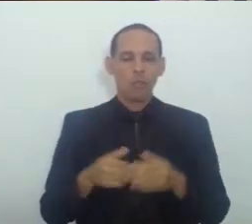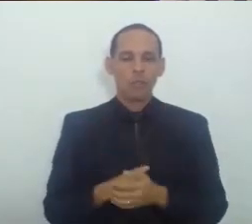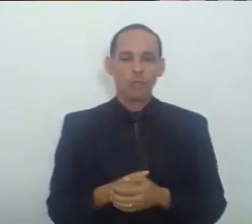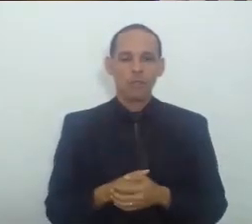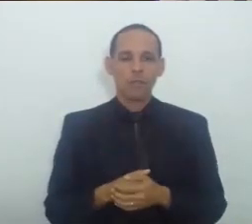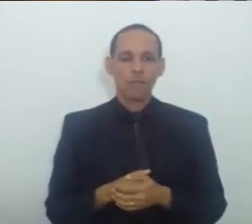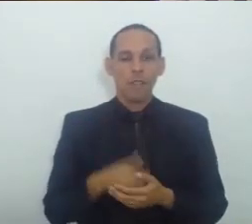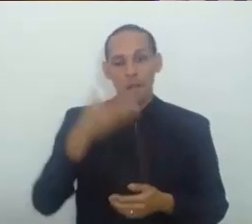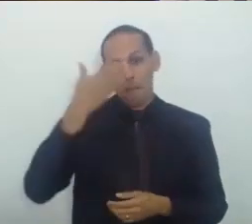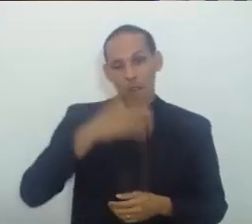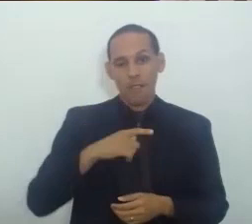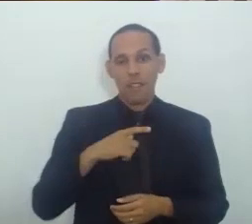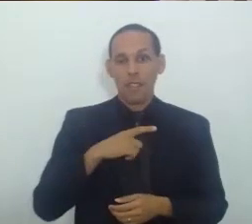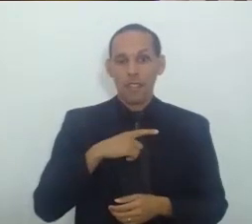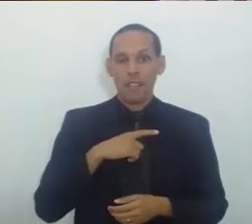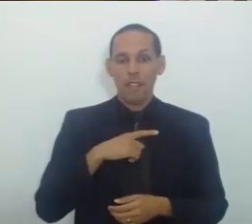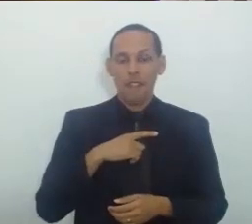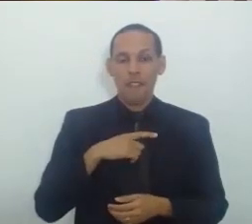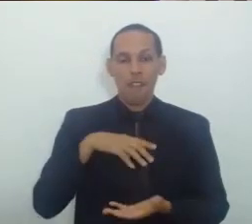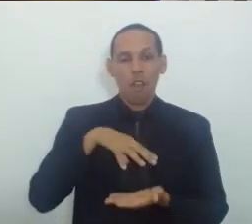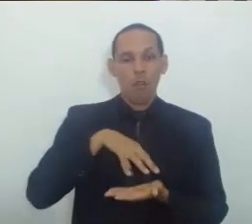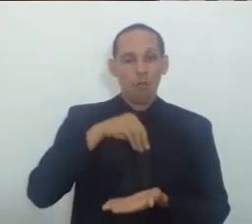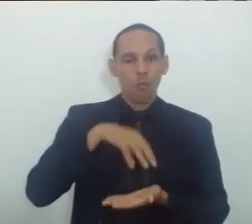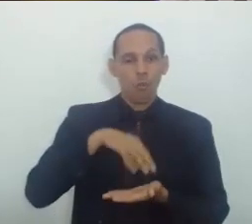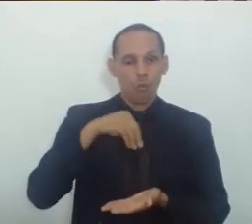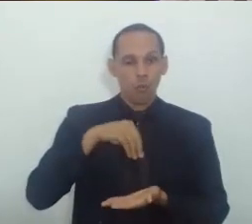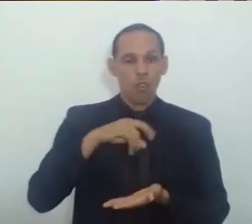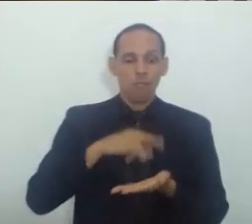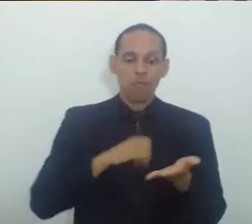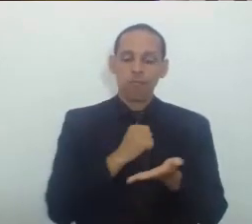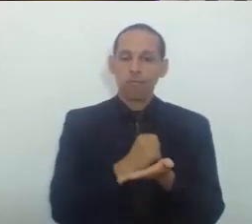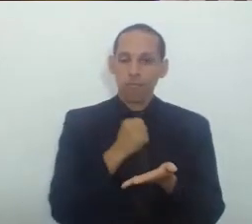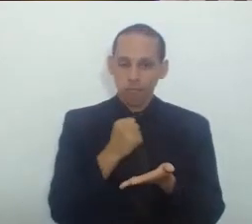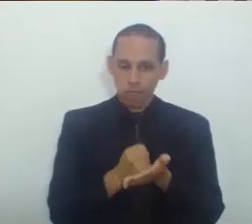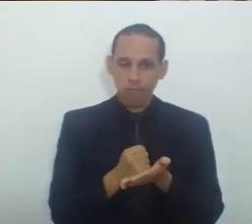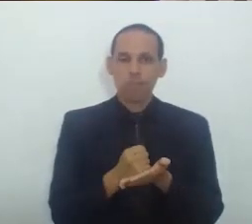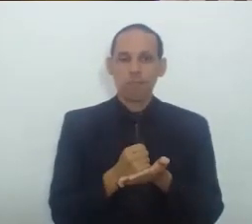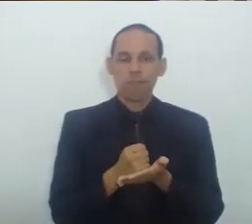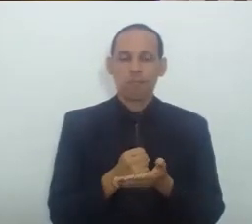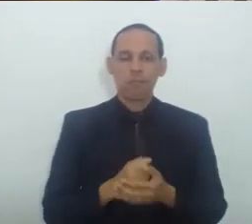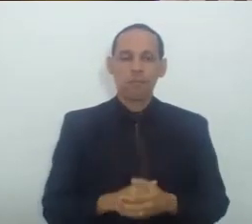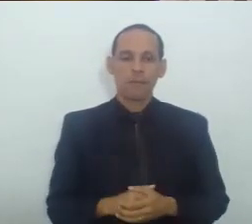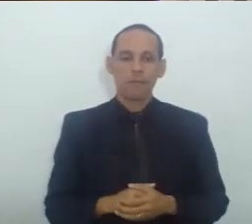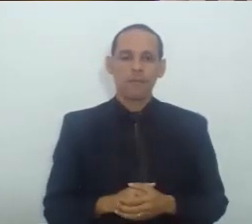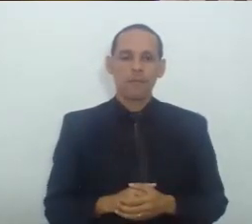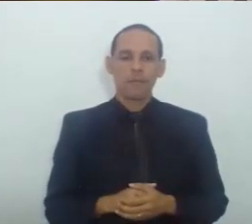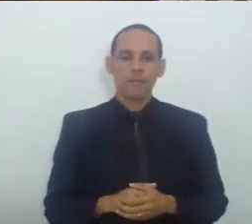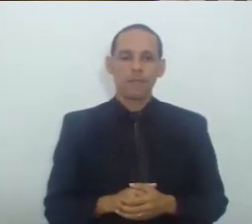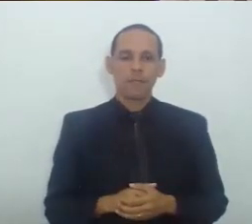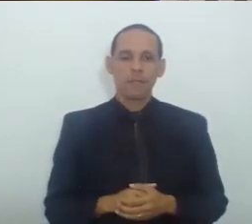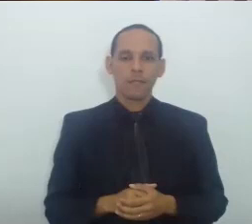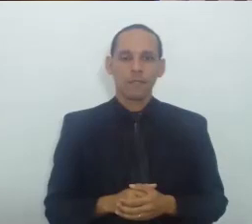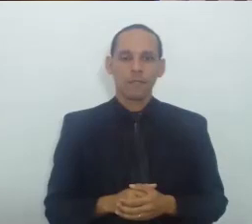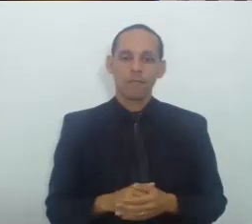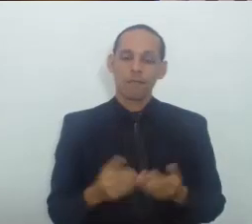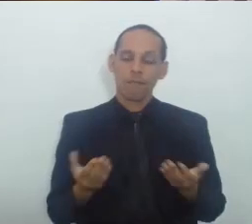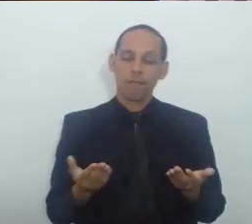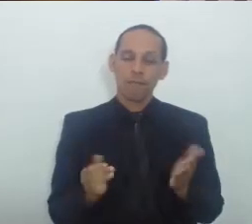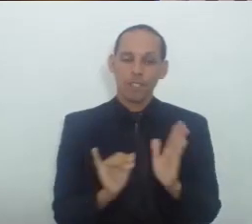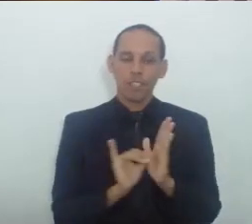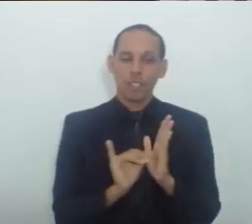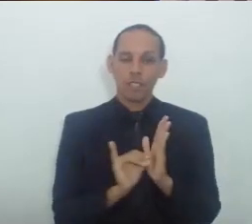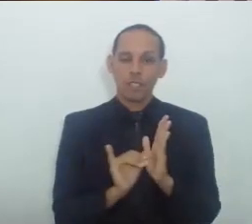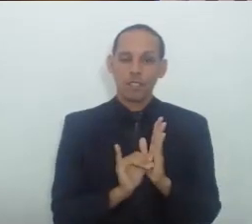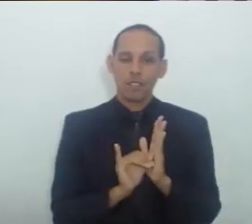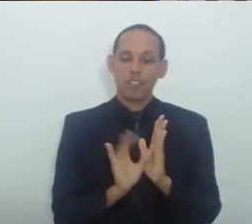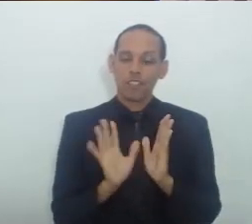11